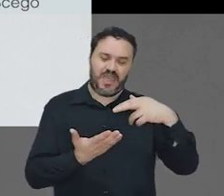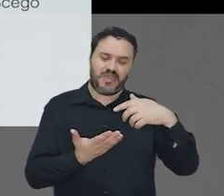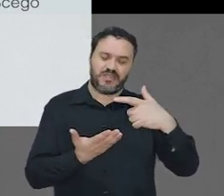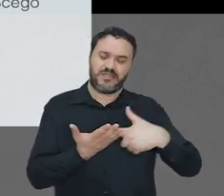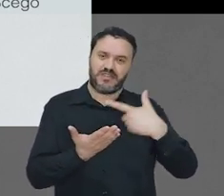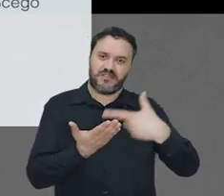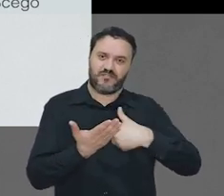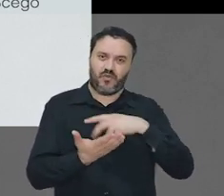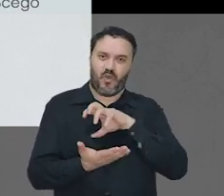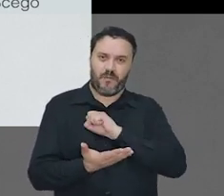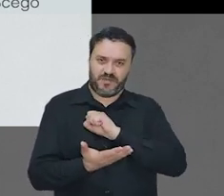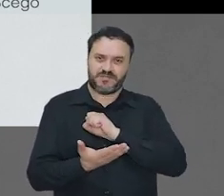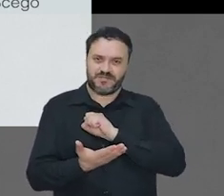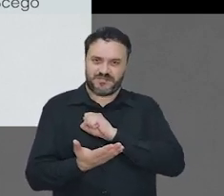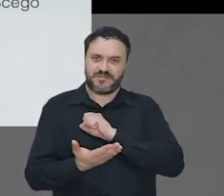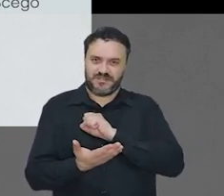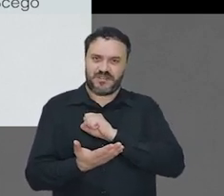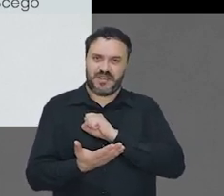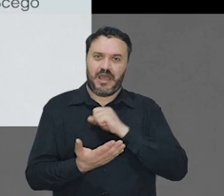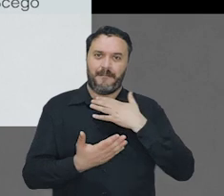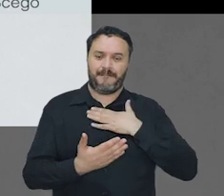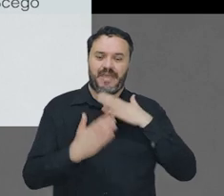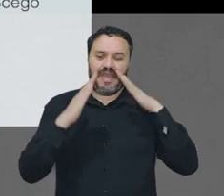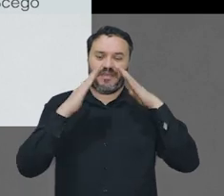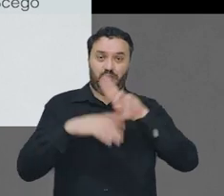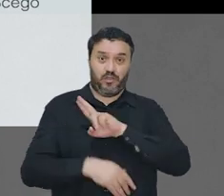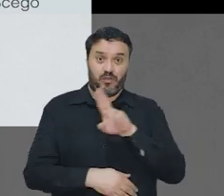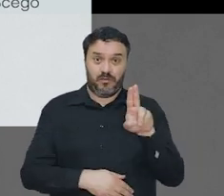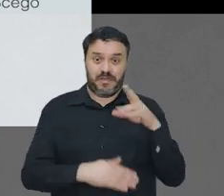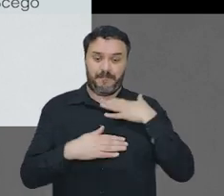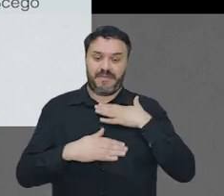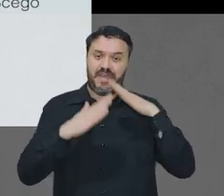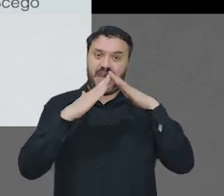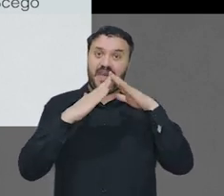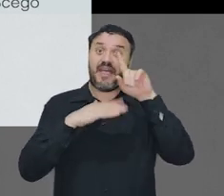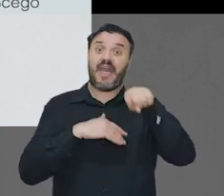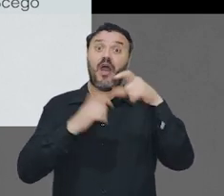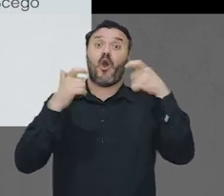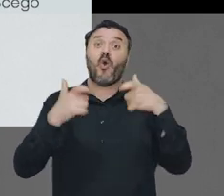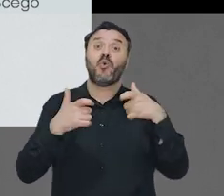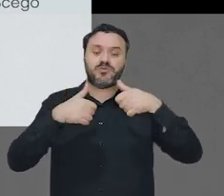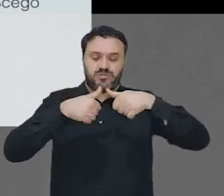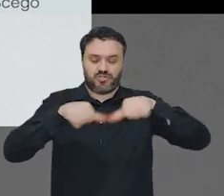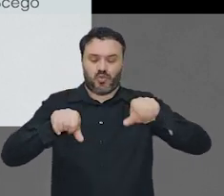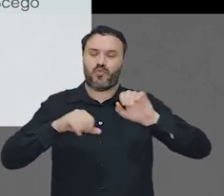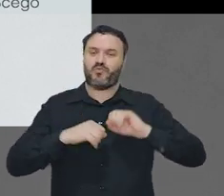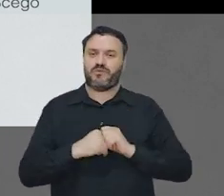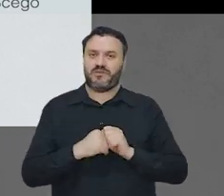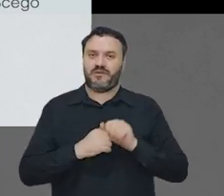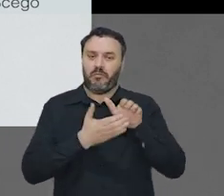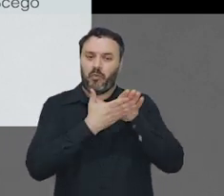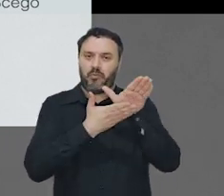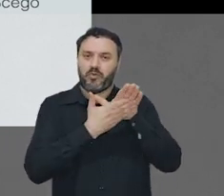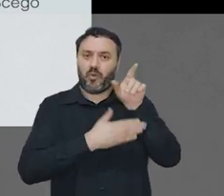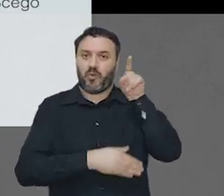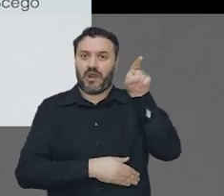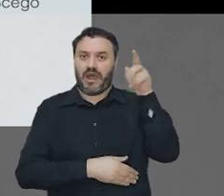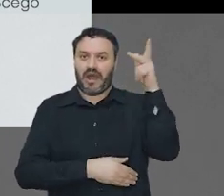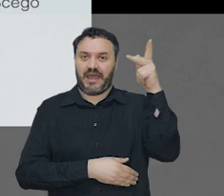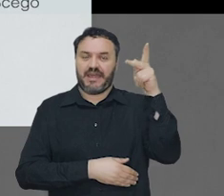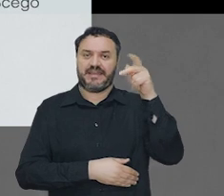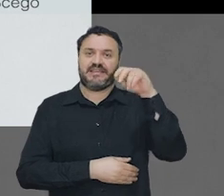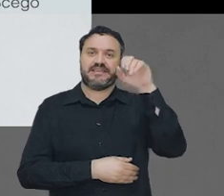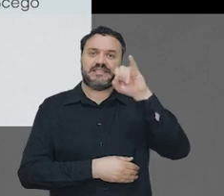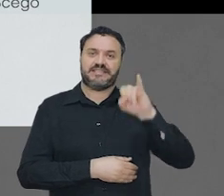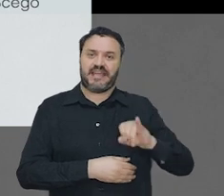autobiográfico chamado A Minha Casa é Onde Estou, publicado na Itália com o título de La mia casa è